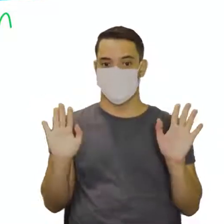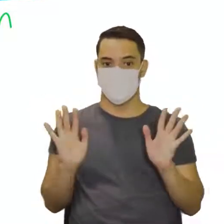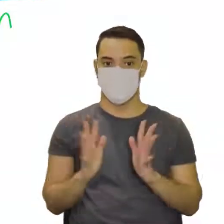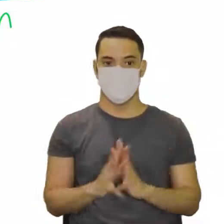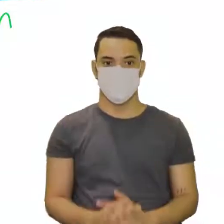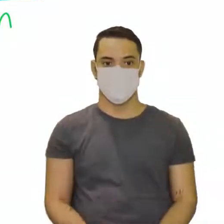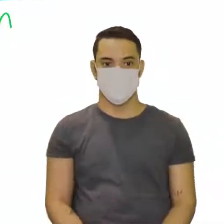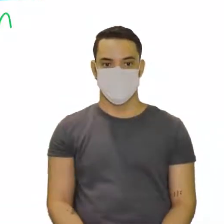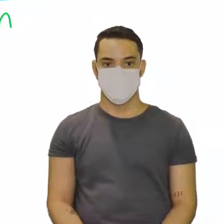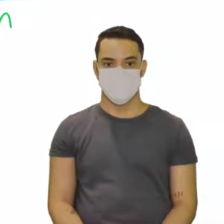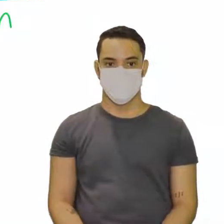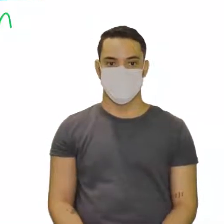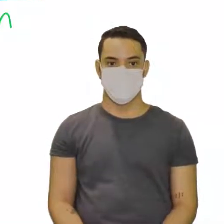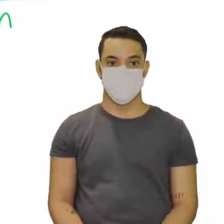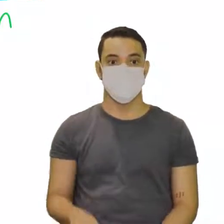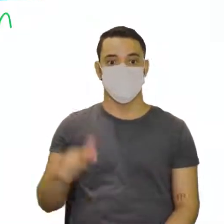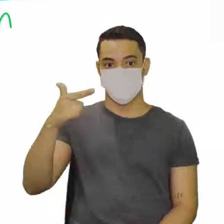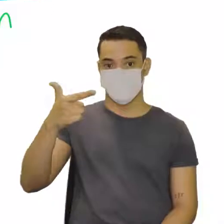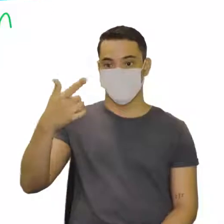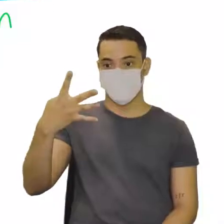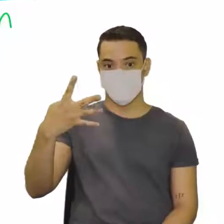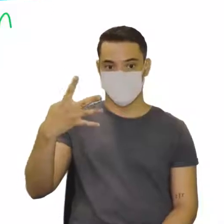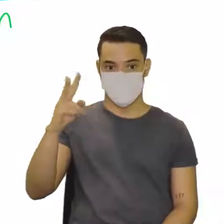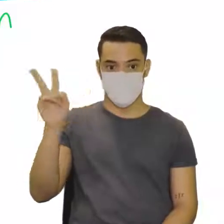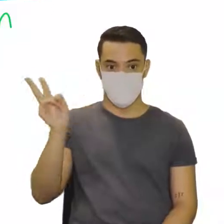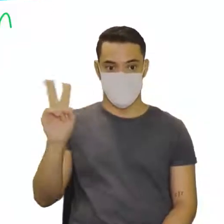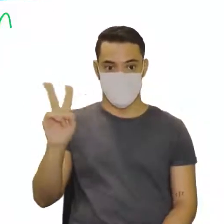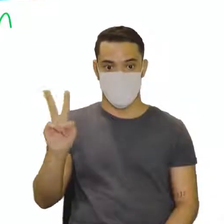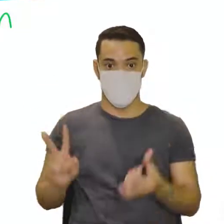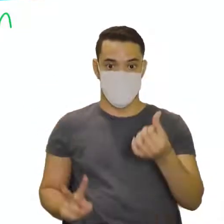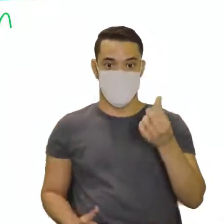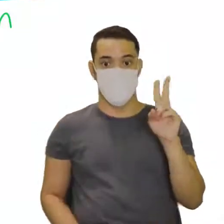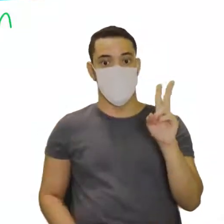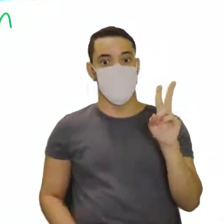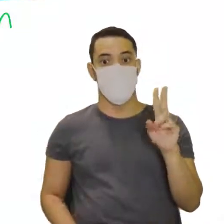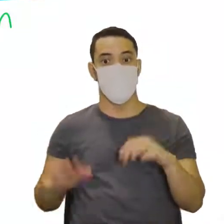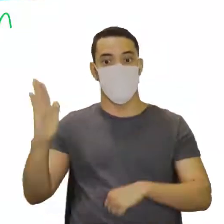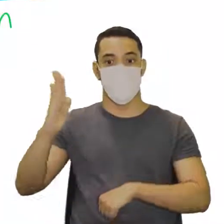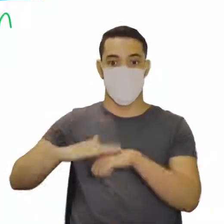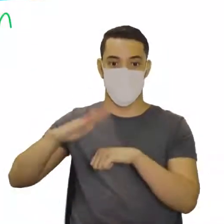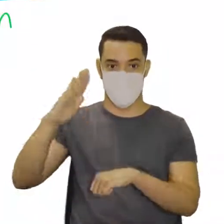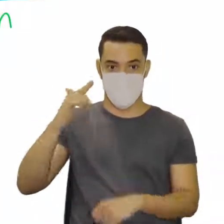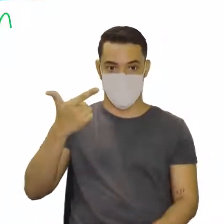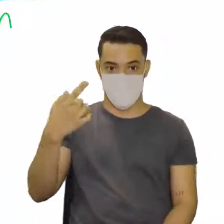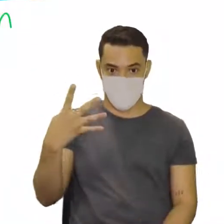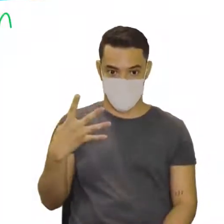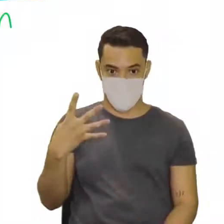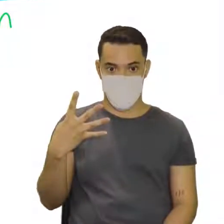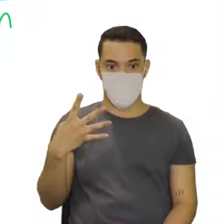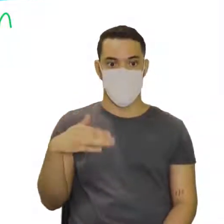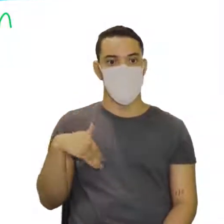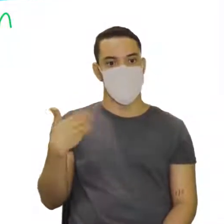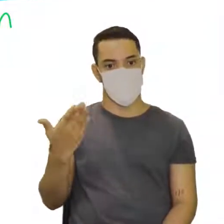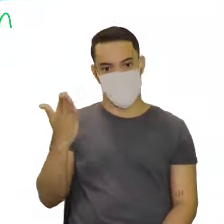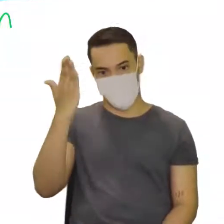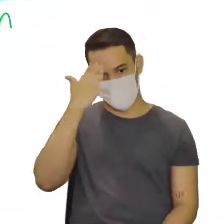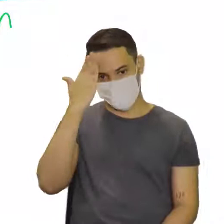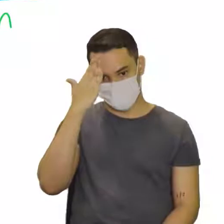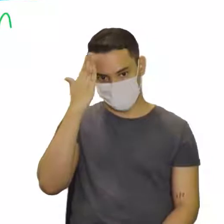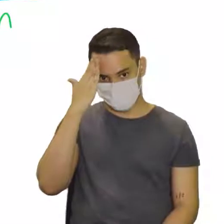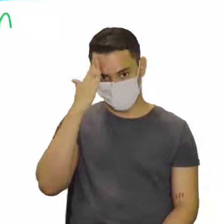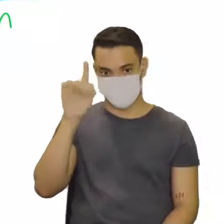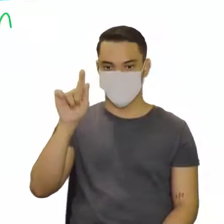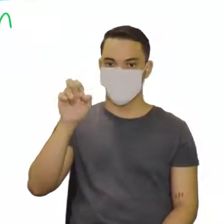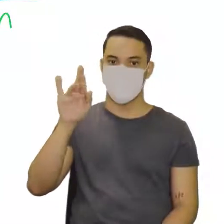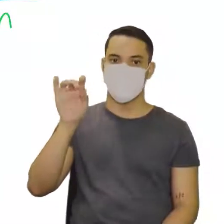temos 24 volts e nós temos 6 volts. Quem é maior? 24. Então, ali é o gerador. Entendido